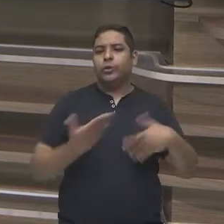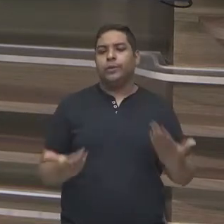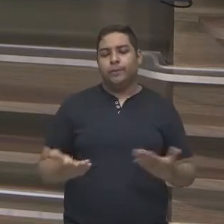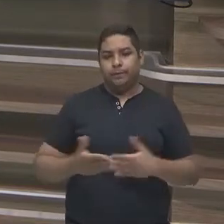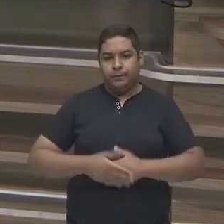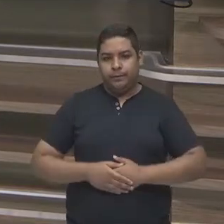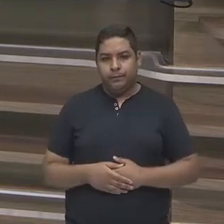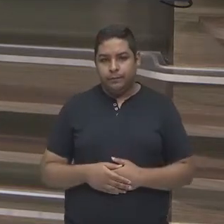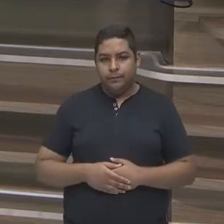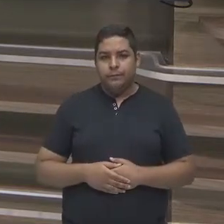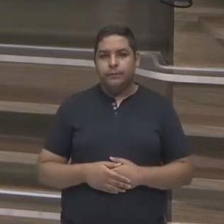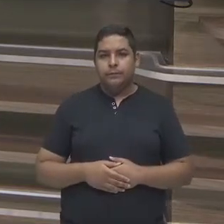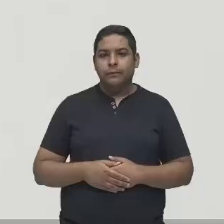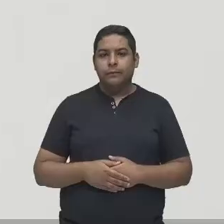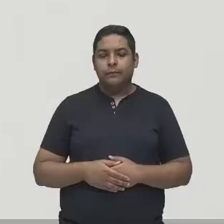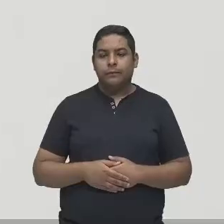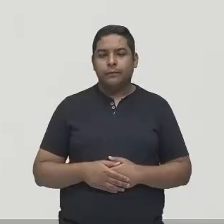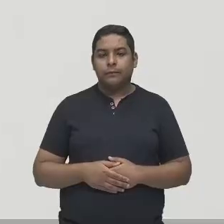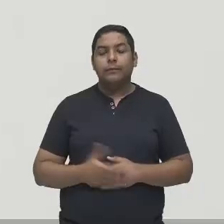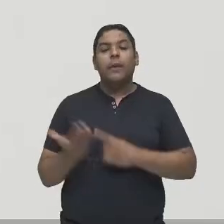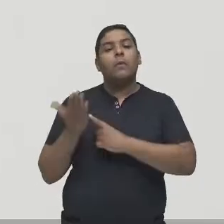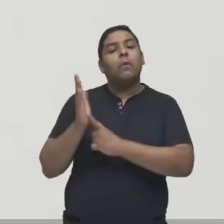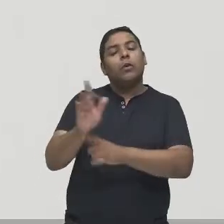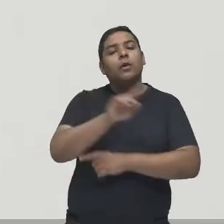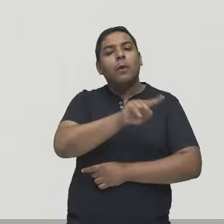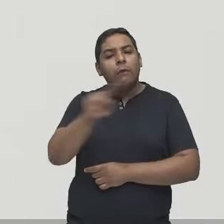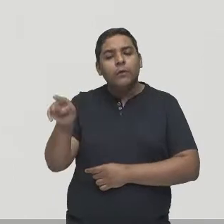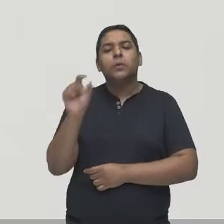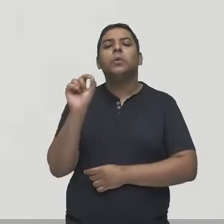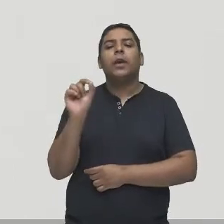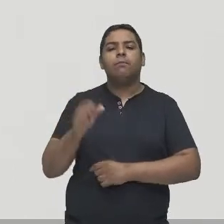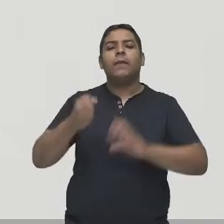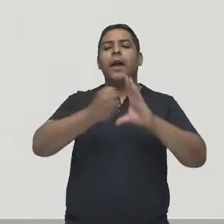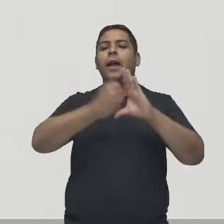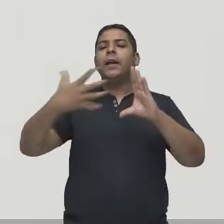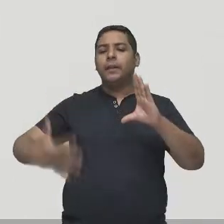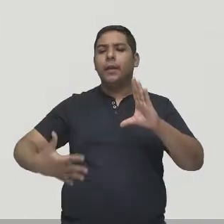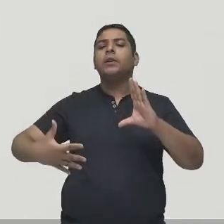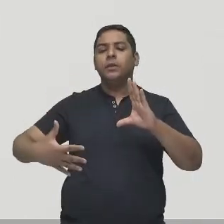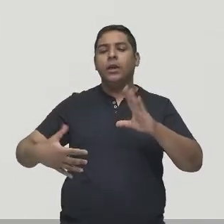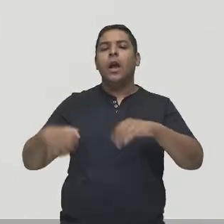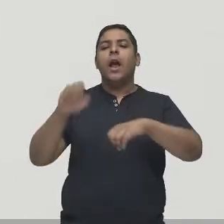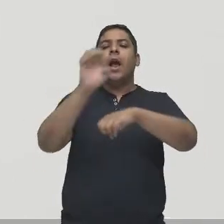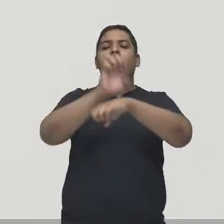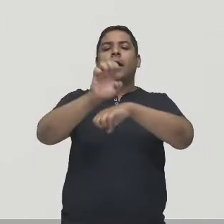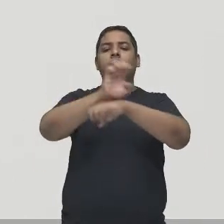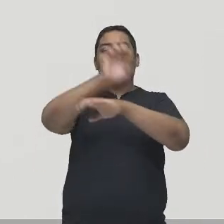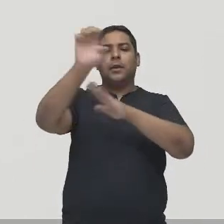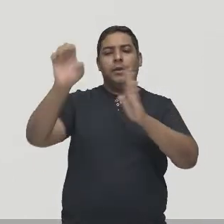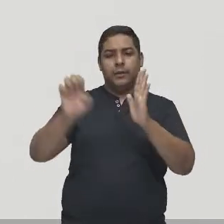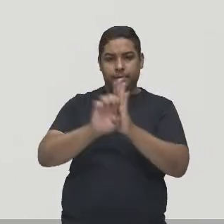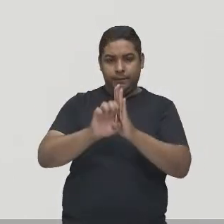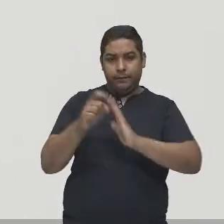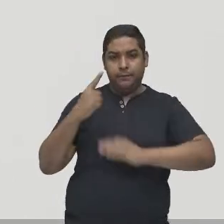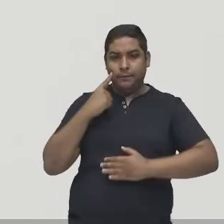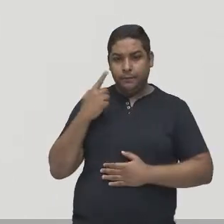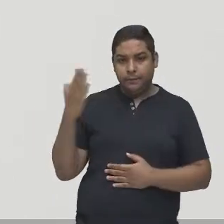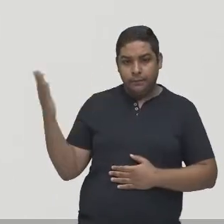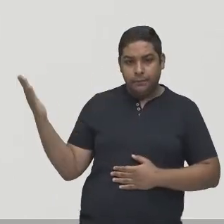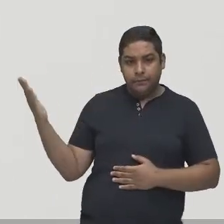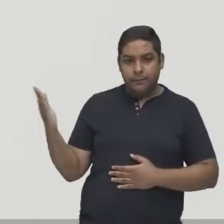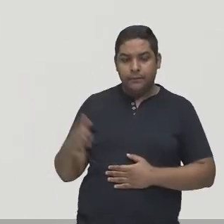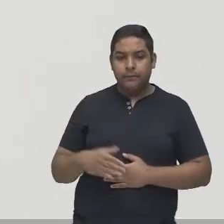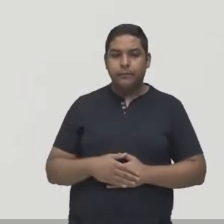acreditem, ok? Trouxemos para vocês, pontualmente, as características do totalitarismo. Então, como vocês já